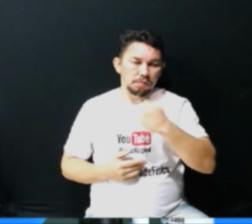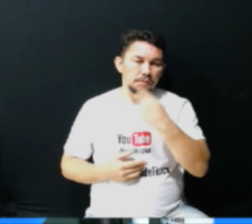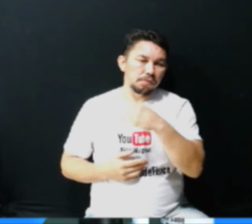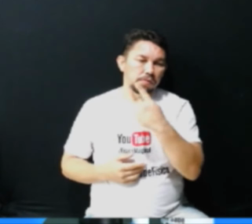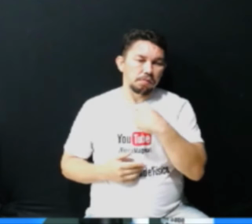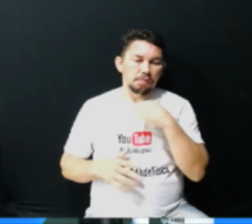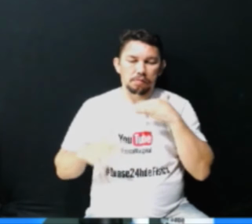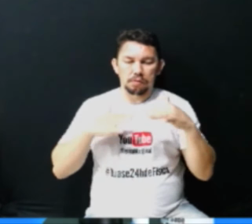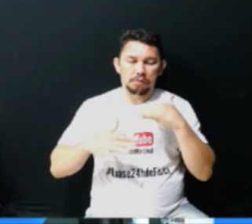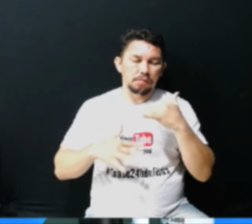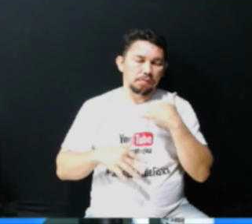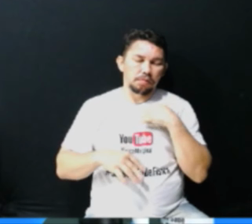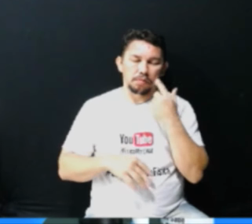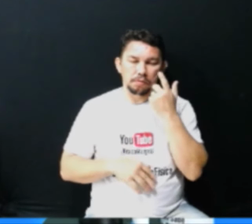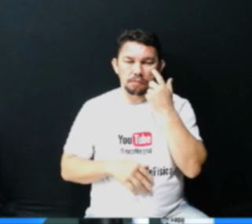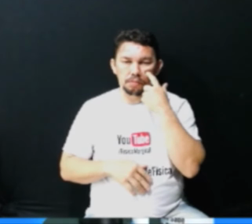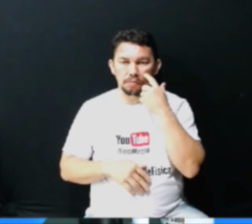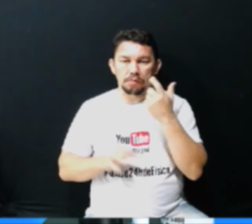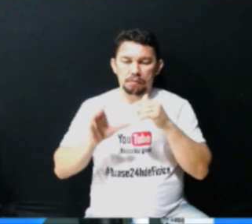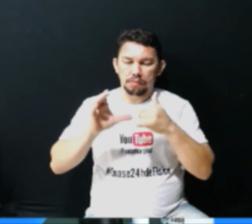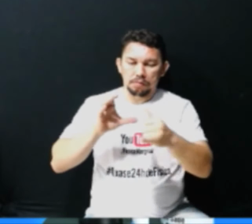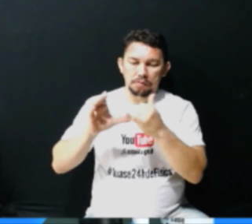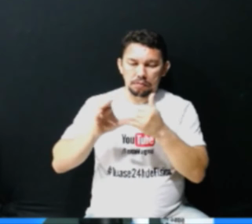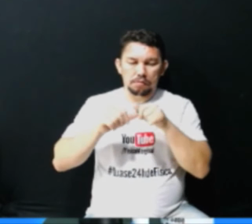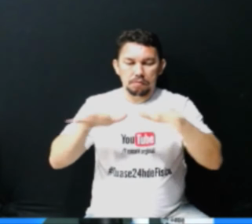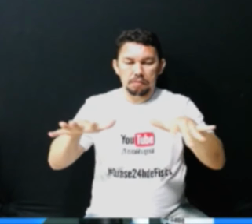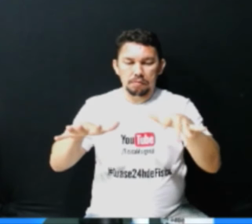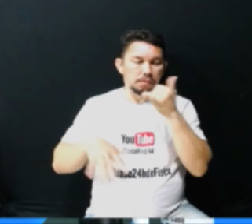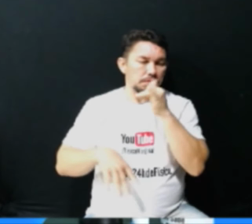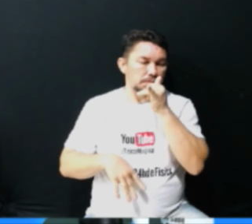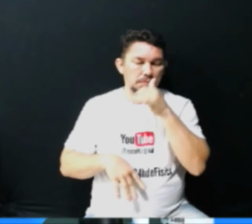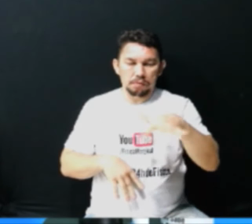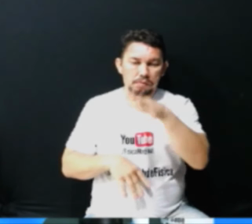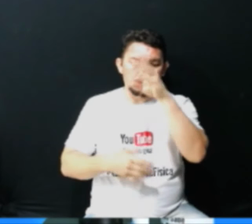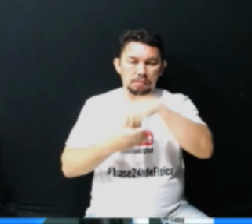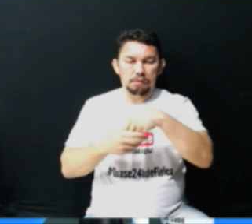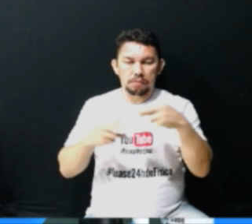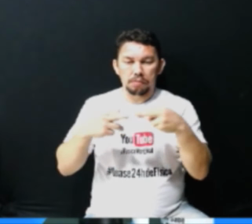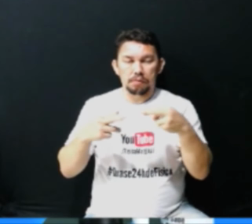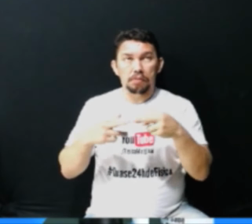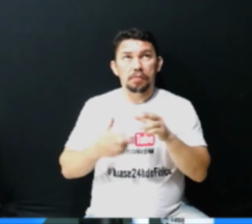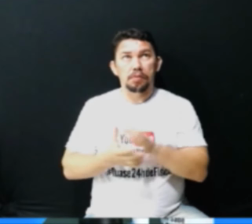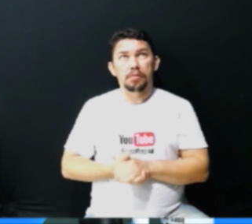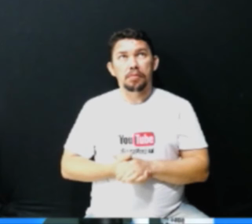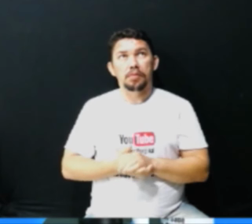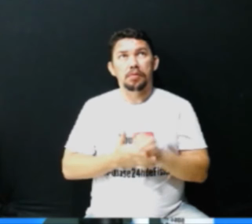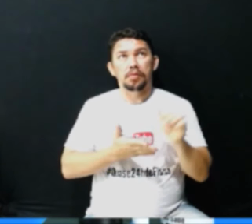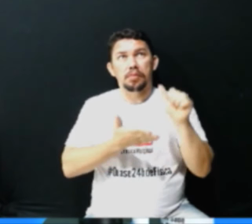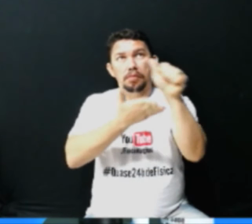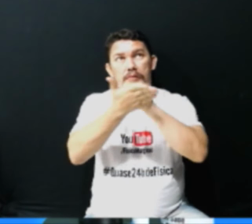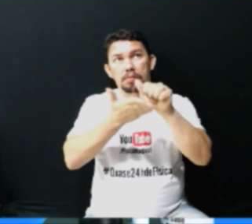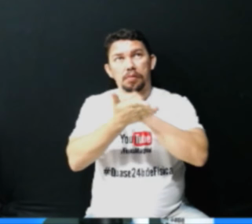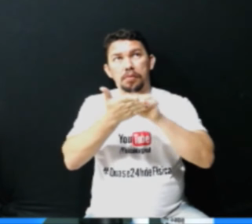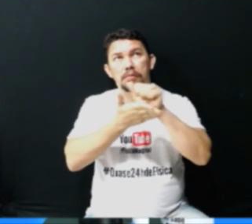cargas, e não com a propagação do campo elétrico aí no circuito. Eu posso apagar aqui os elementos e trocar, por exemplo,